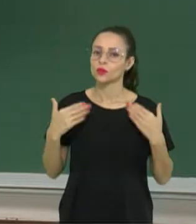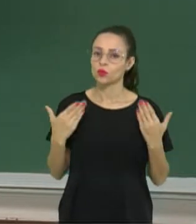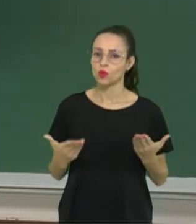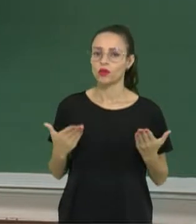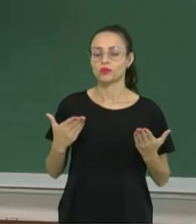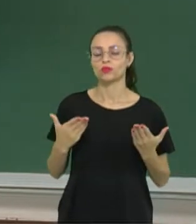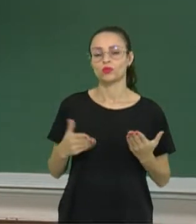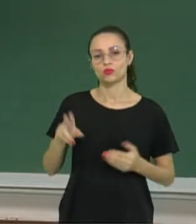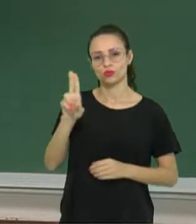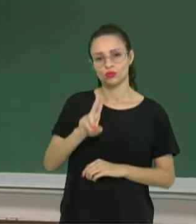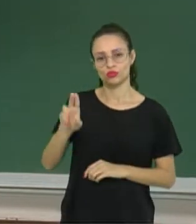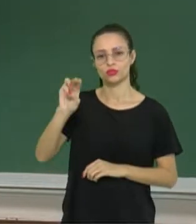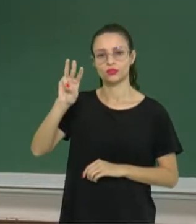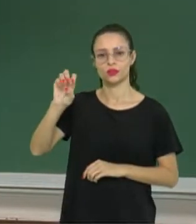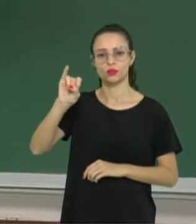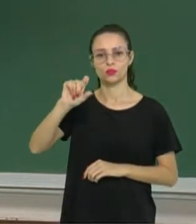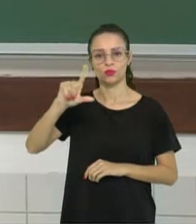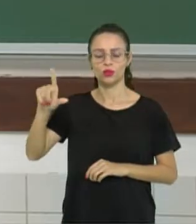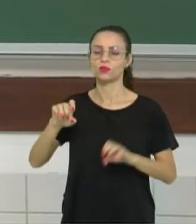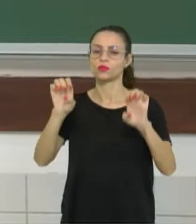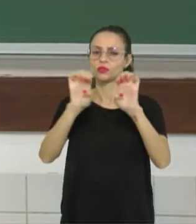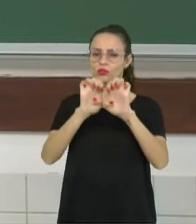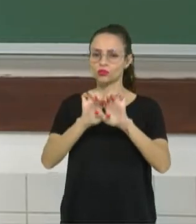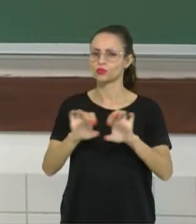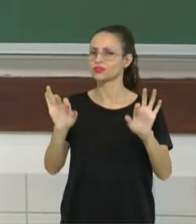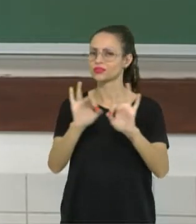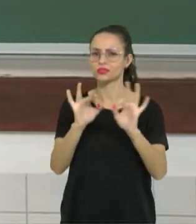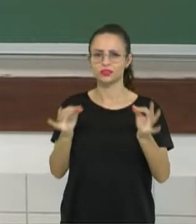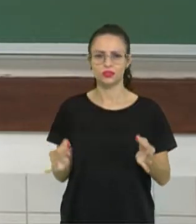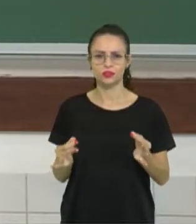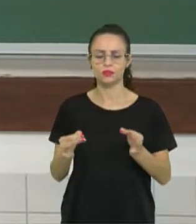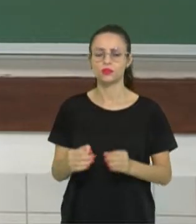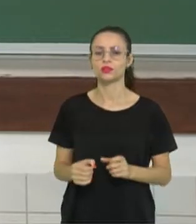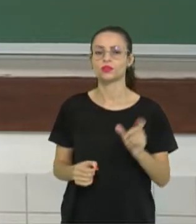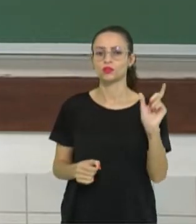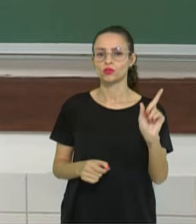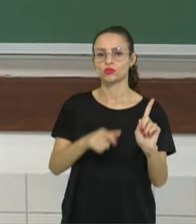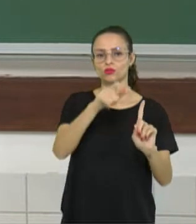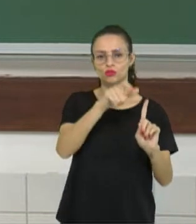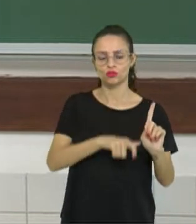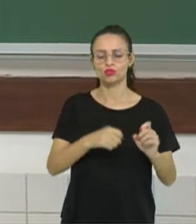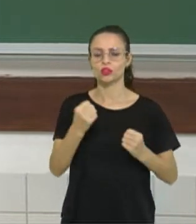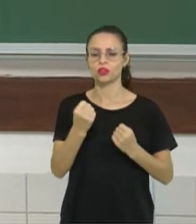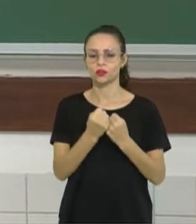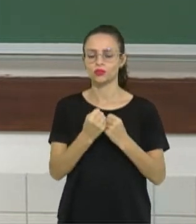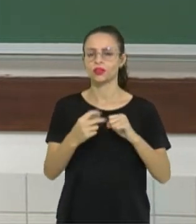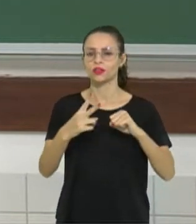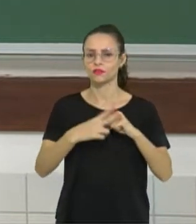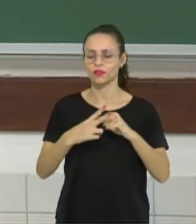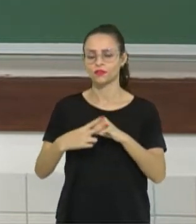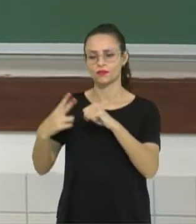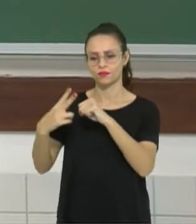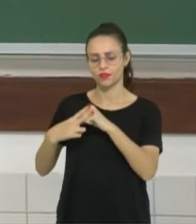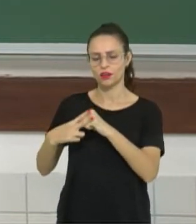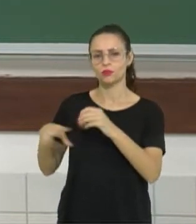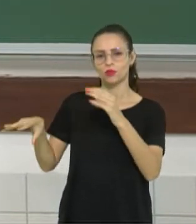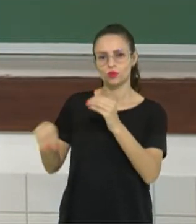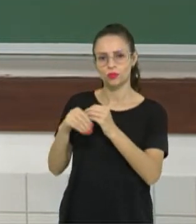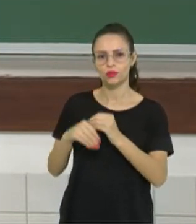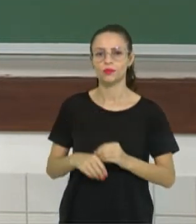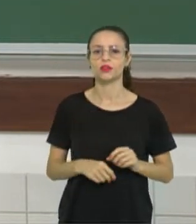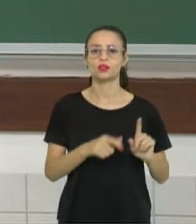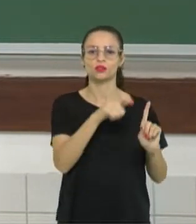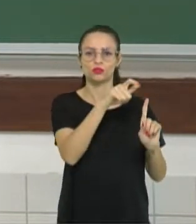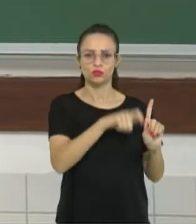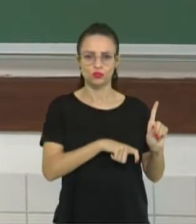trabalhamos com will, a estrutura, como eu disse para vocês, ela é muito simples. Sujeito, auxiliar, verbo, complemento. Então,